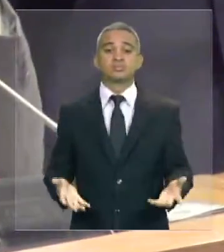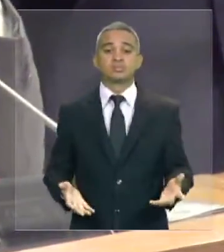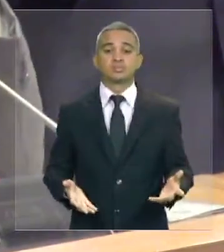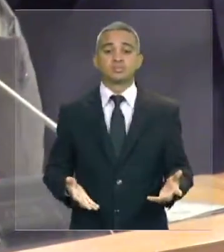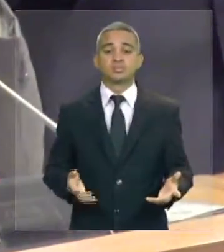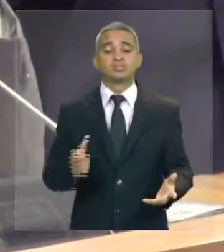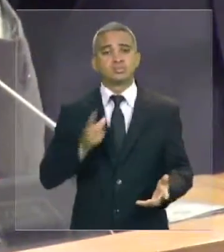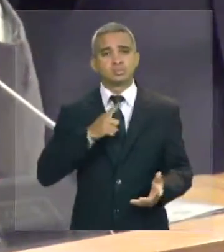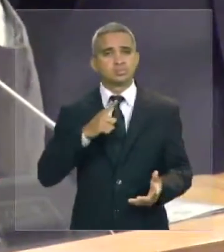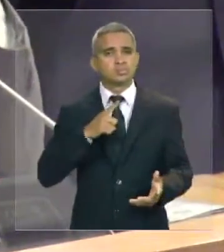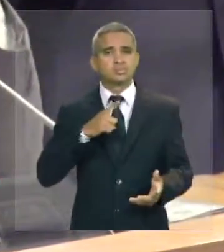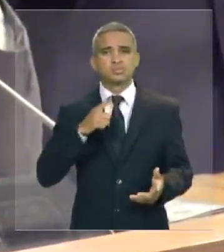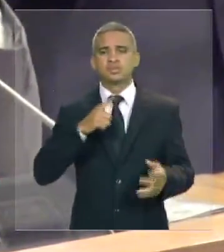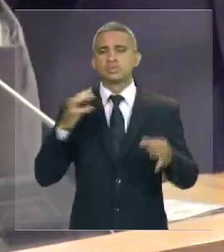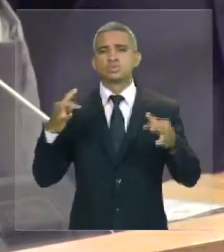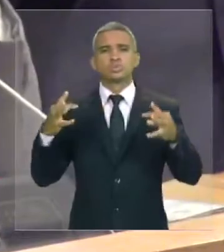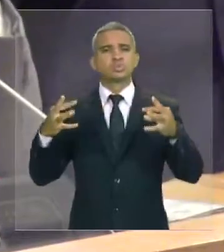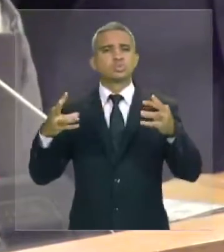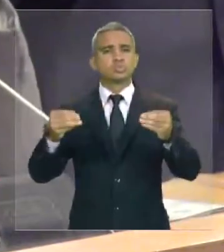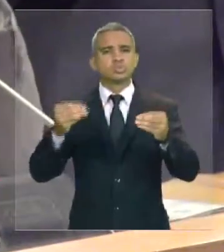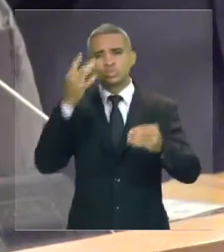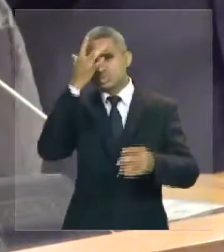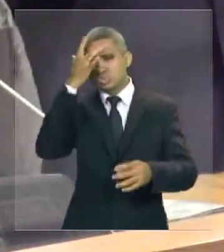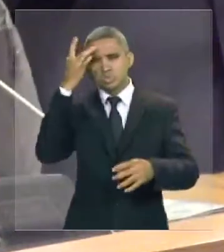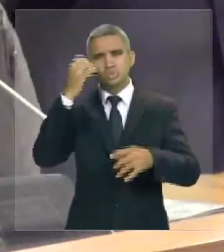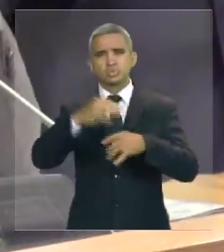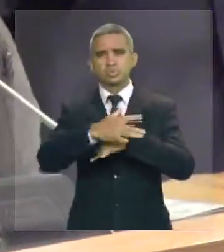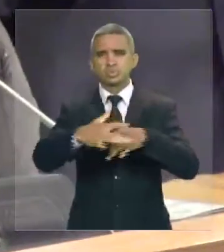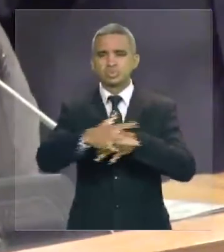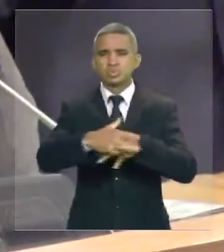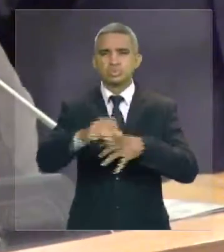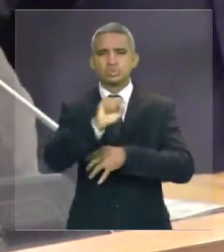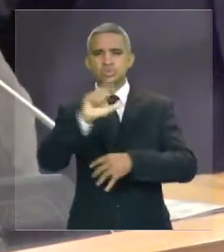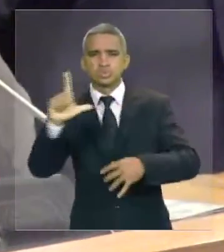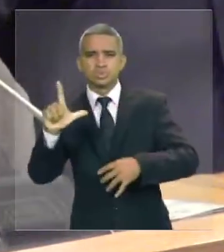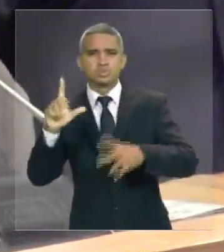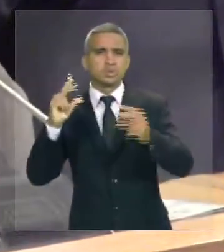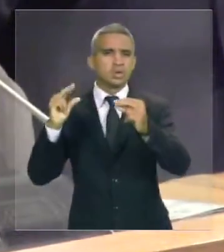de todas as pessoas desta cidade.